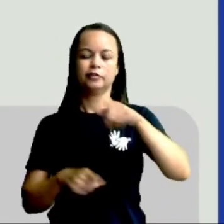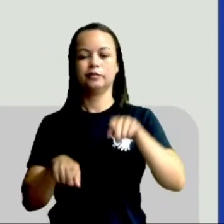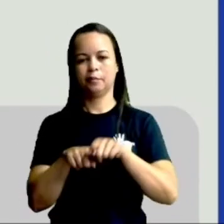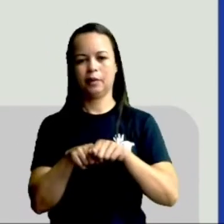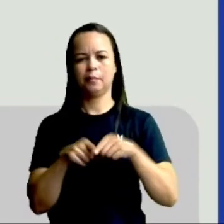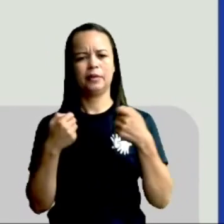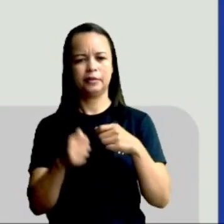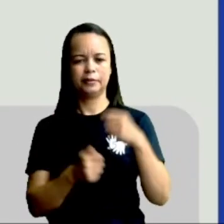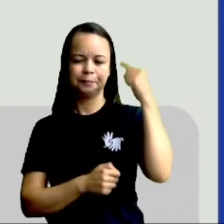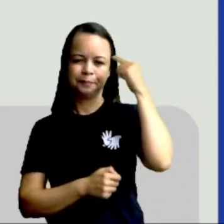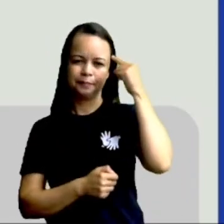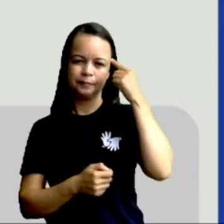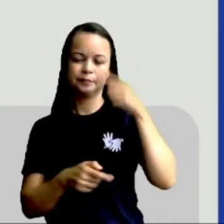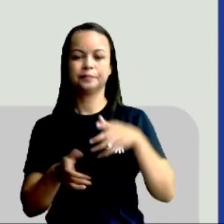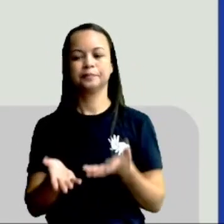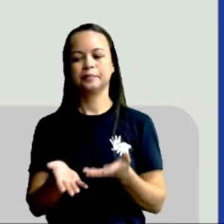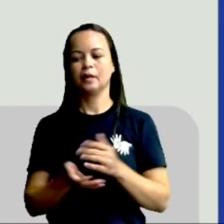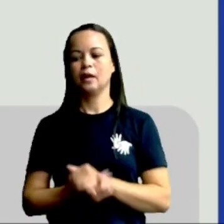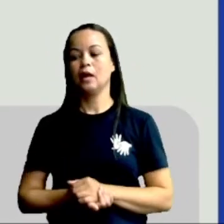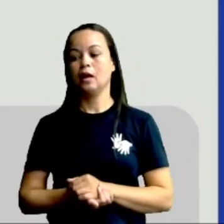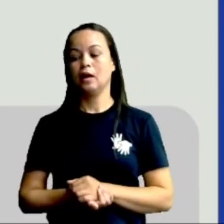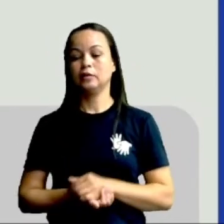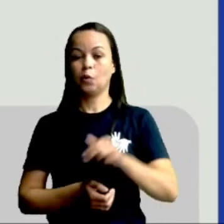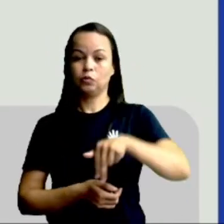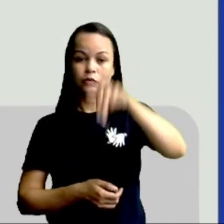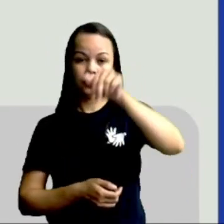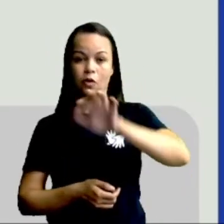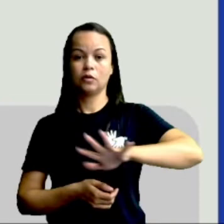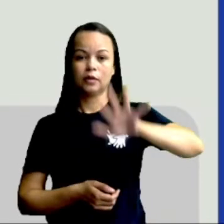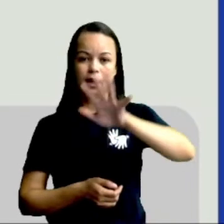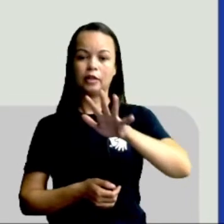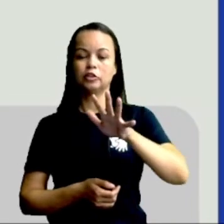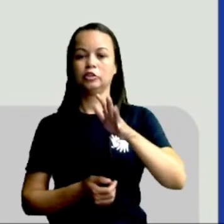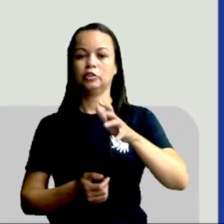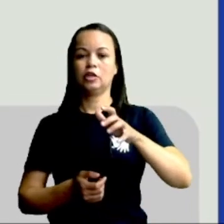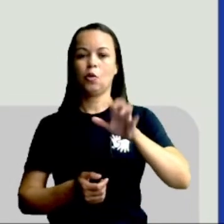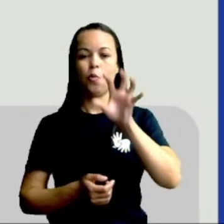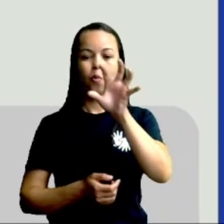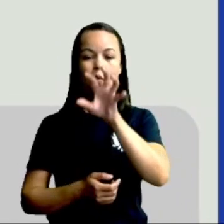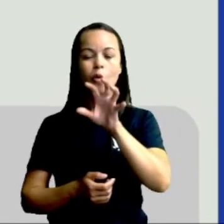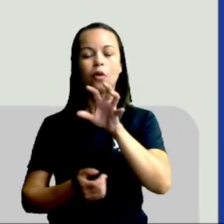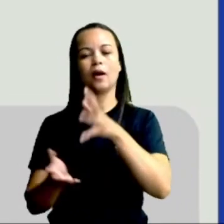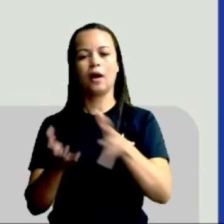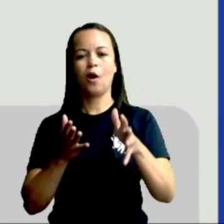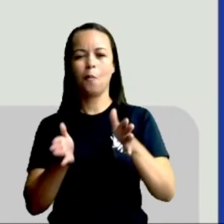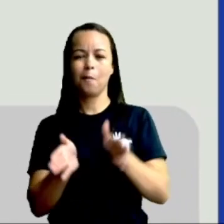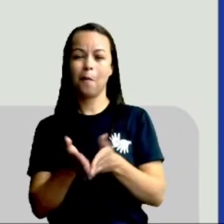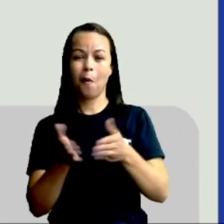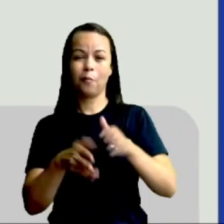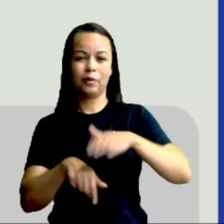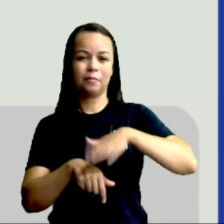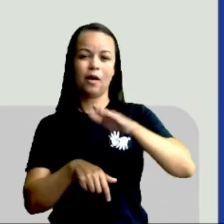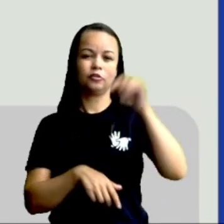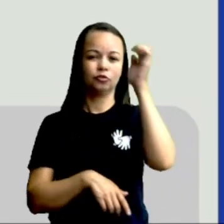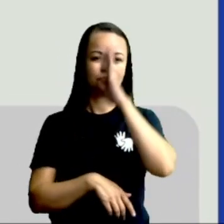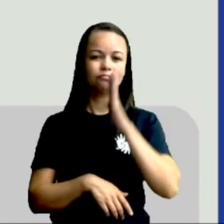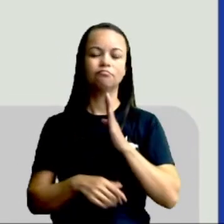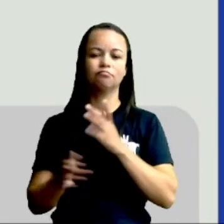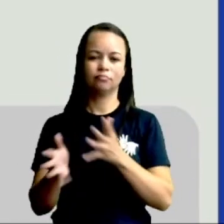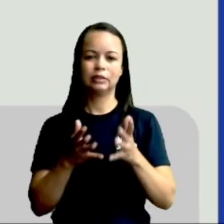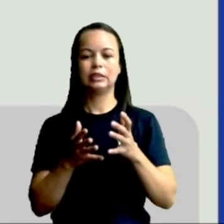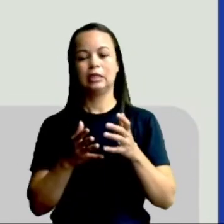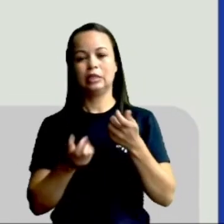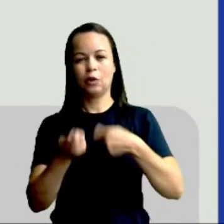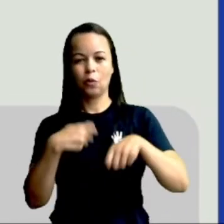O Nordeste é a região mais pobre do Brasil, com os piores indicadores socioeconômicos do país, que